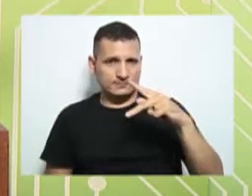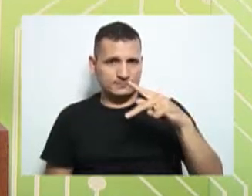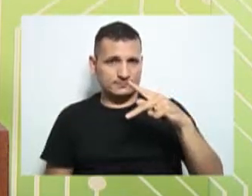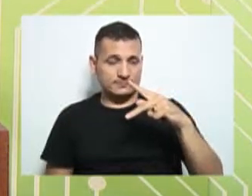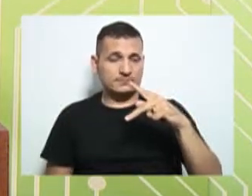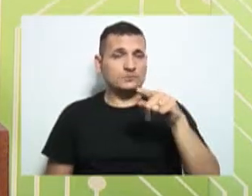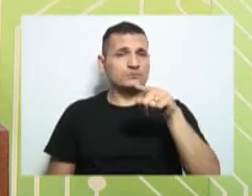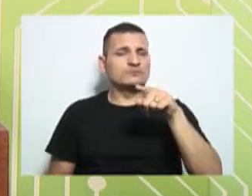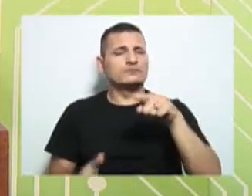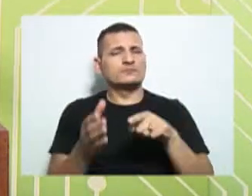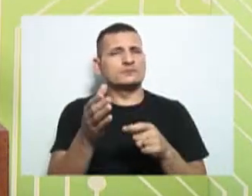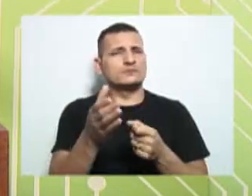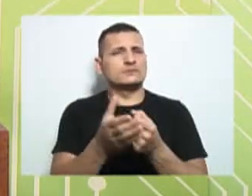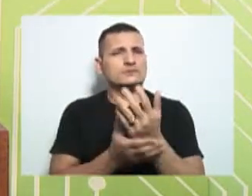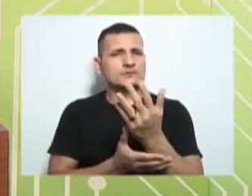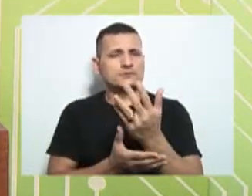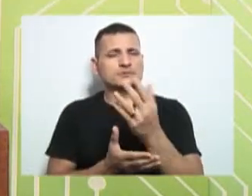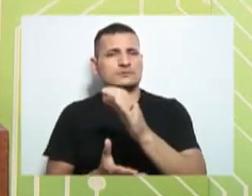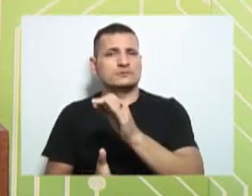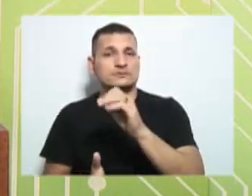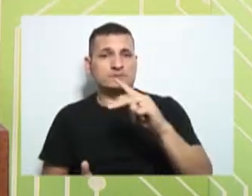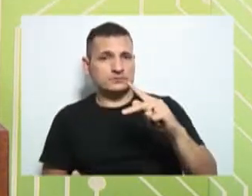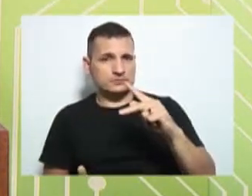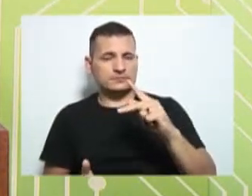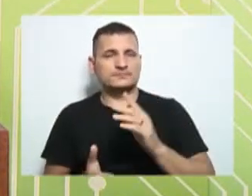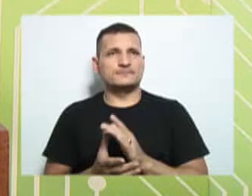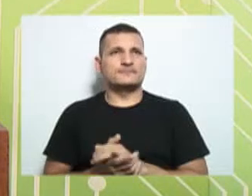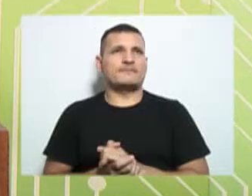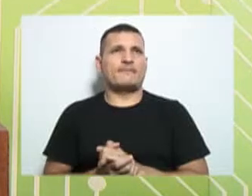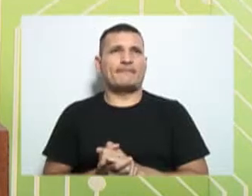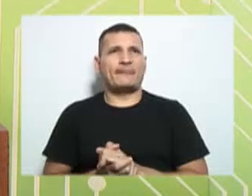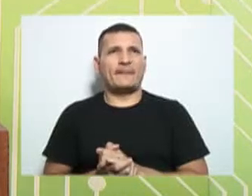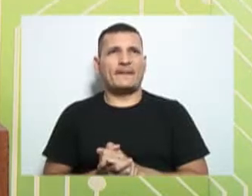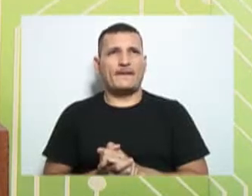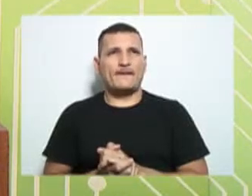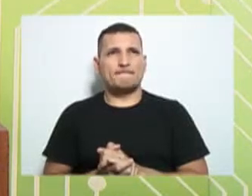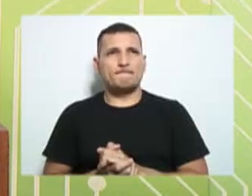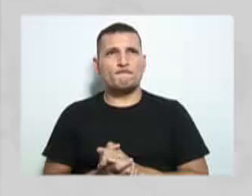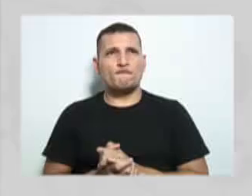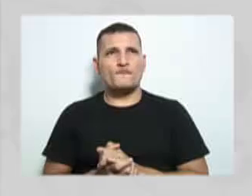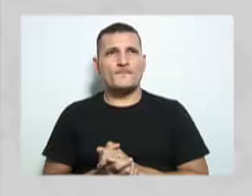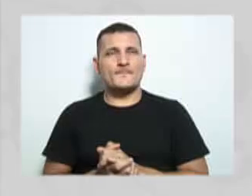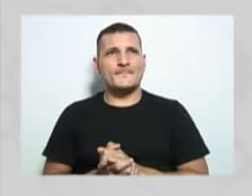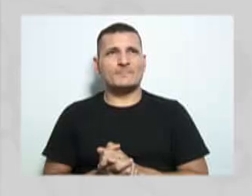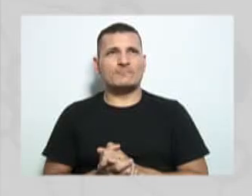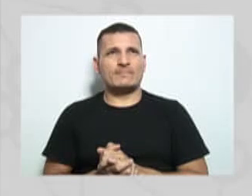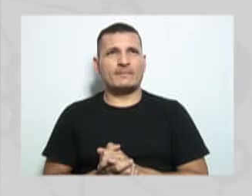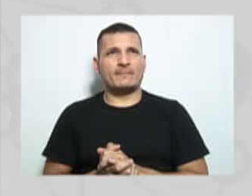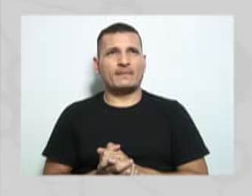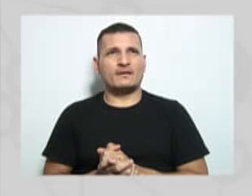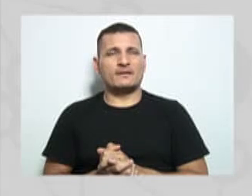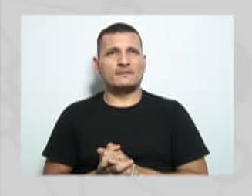que você faz o quê? Que você constitui a cooperativa. Vamos voltar lá às nossas particularidades no slide.